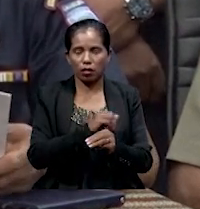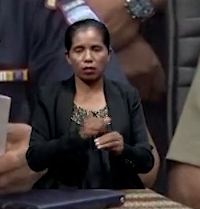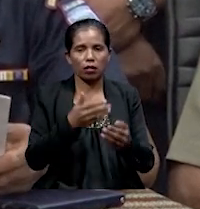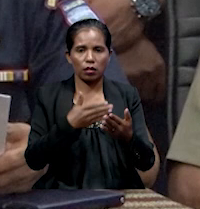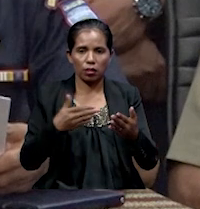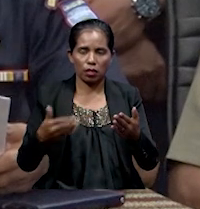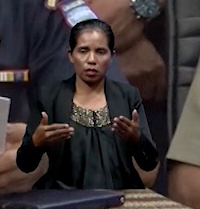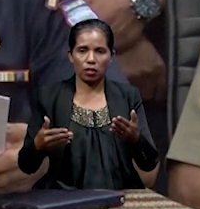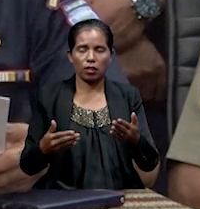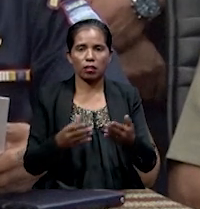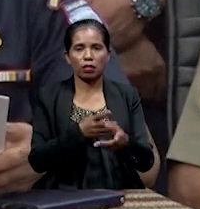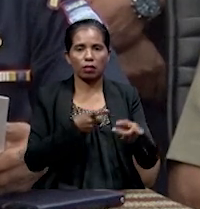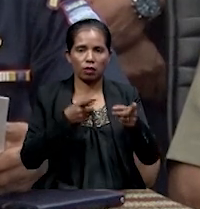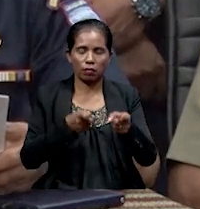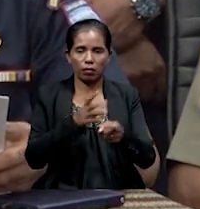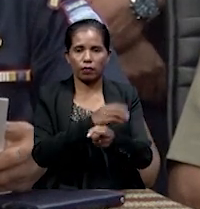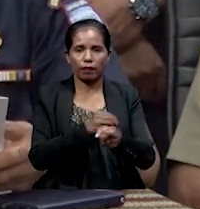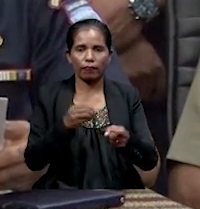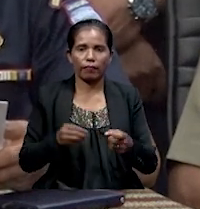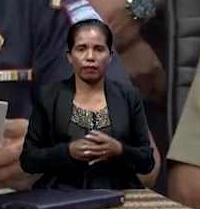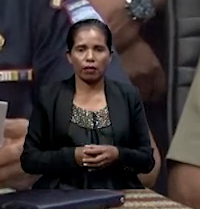brancas, rama ambon, no